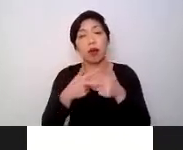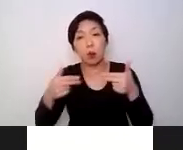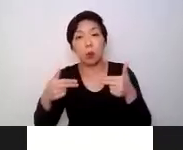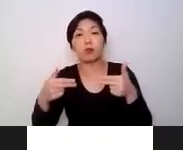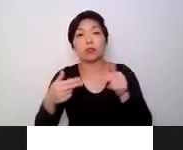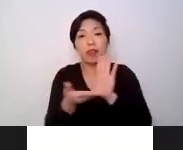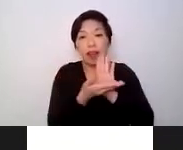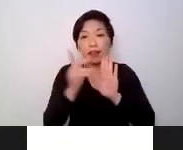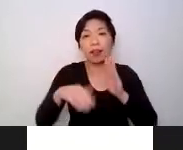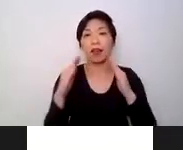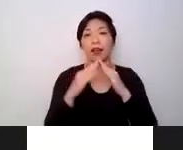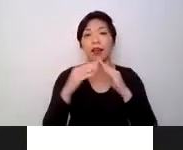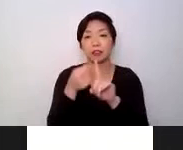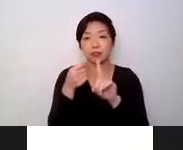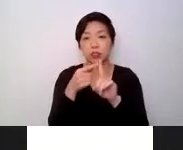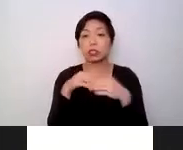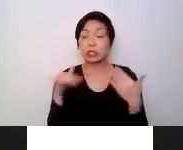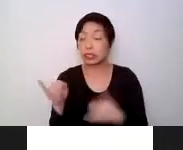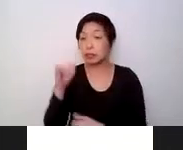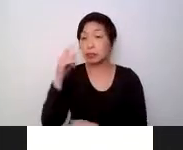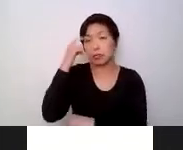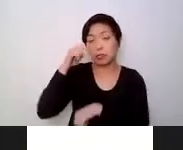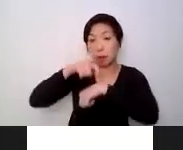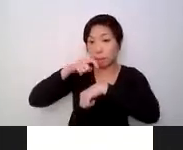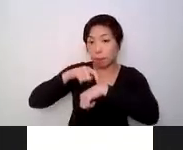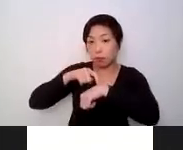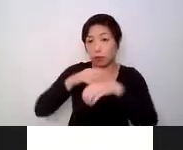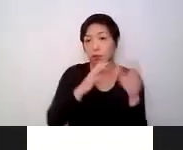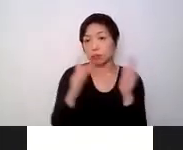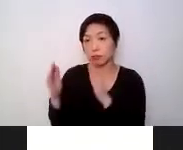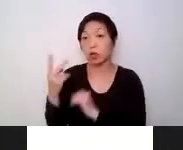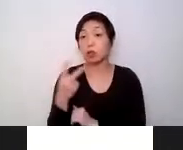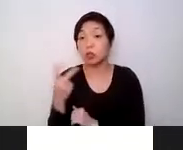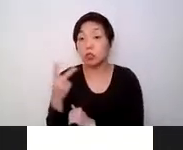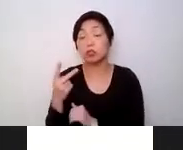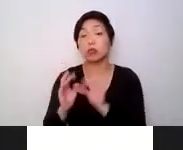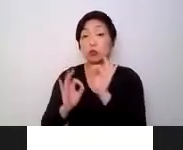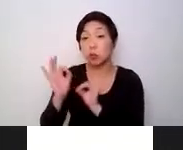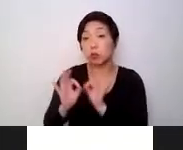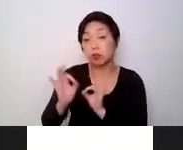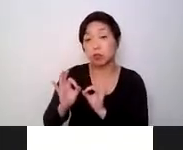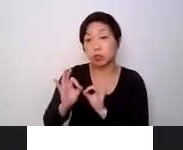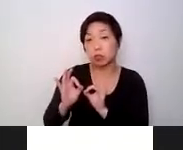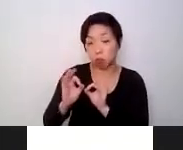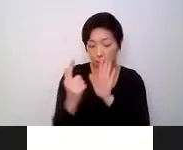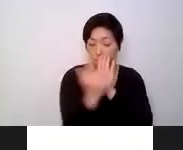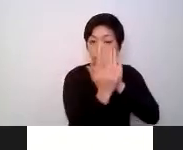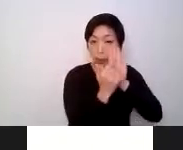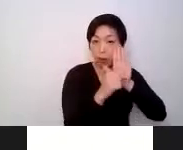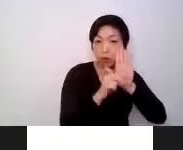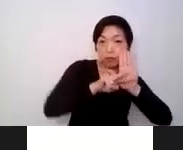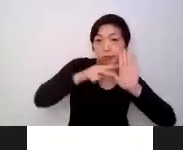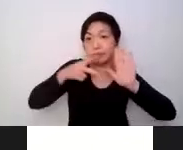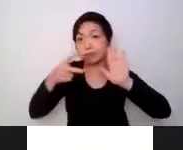se a gente pensar esse é o segundo projeto da Lina que saiu da condição de papel e se materializou